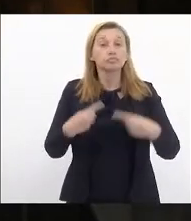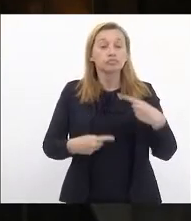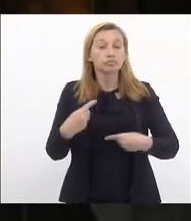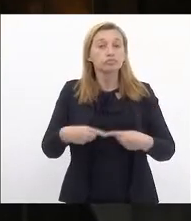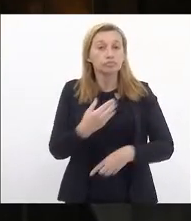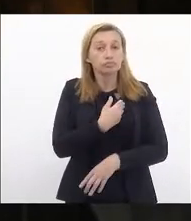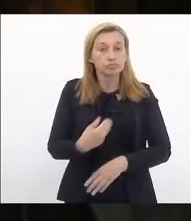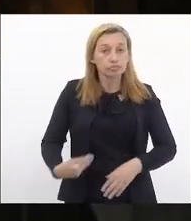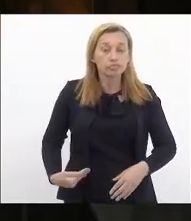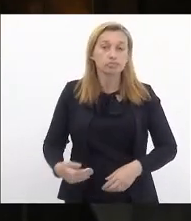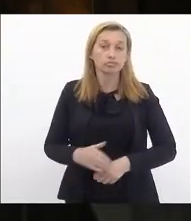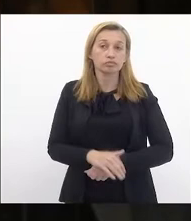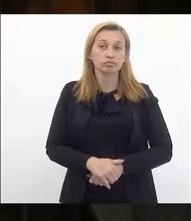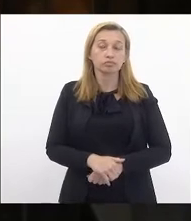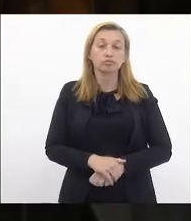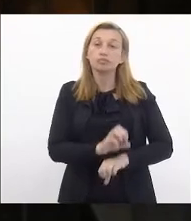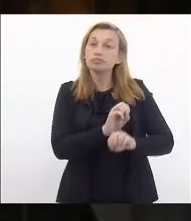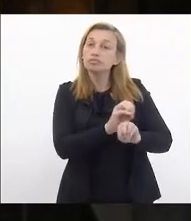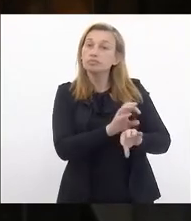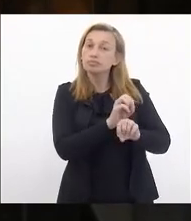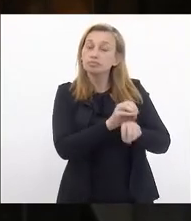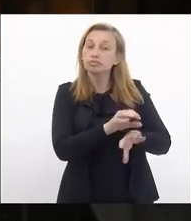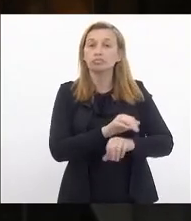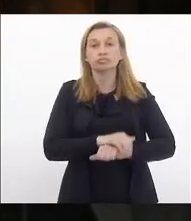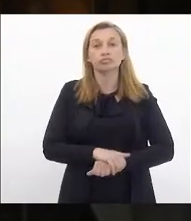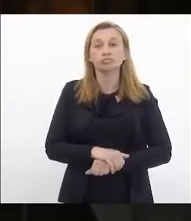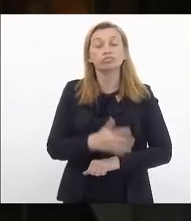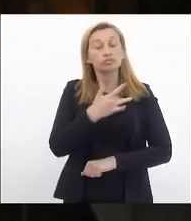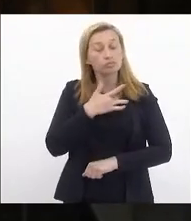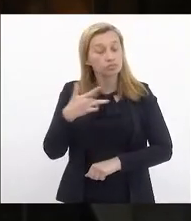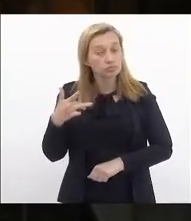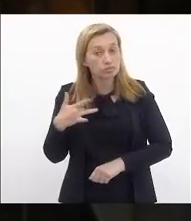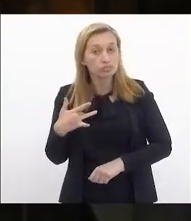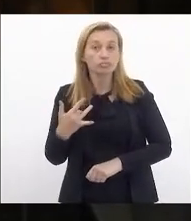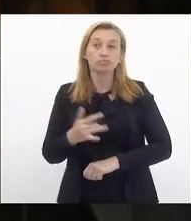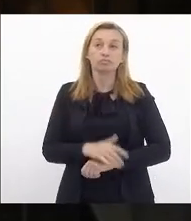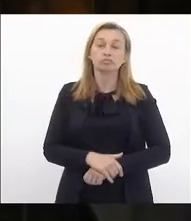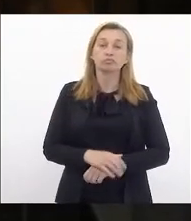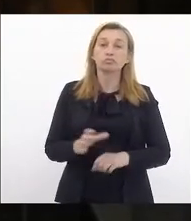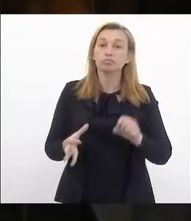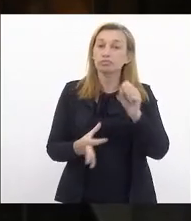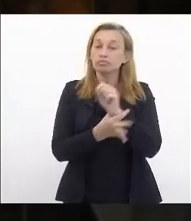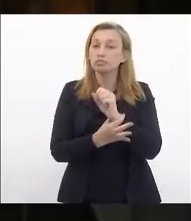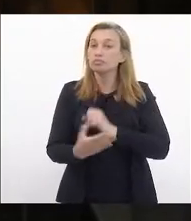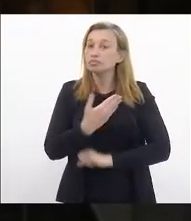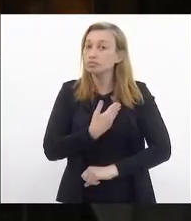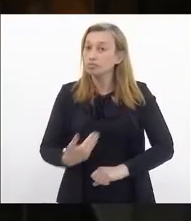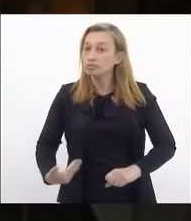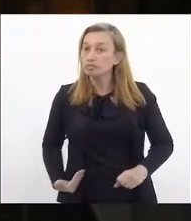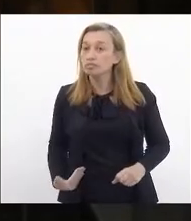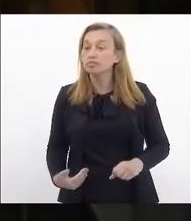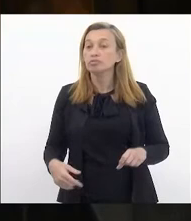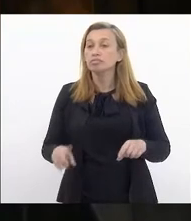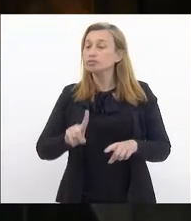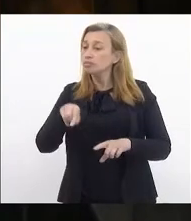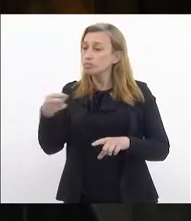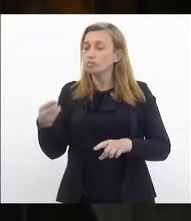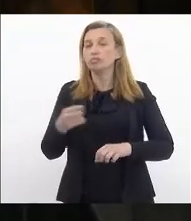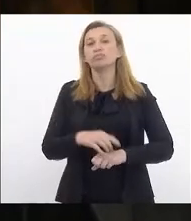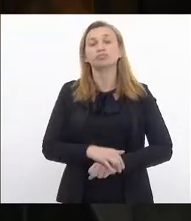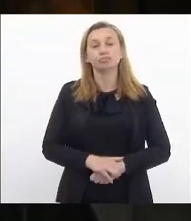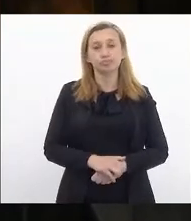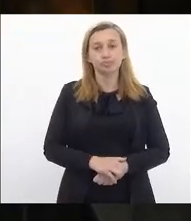públicas de educação saúde segurança pública e tantas outras